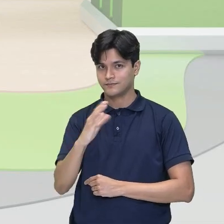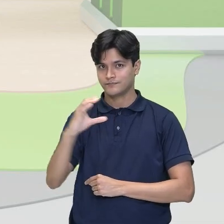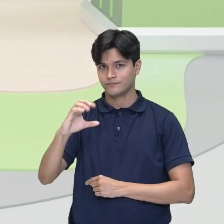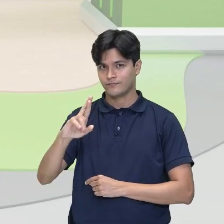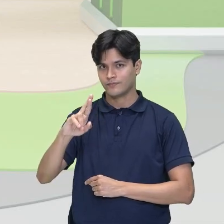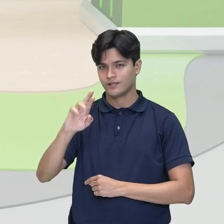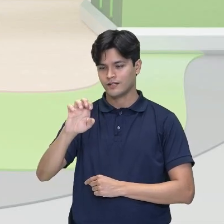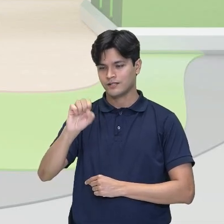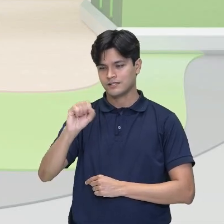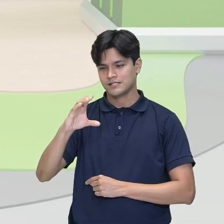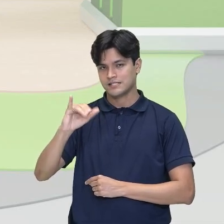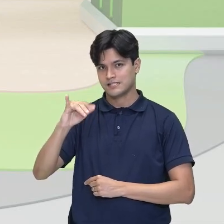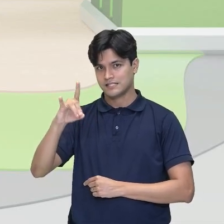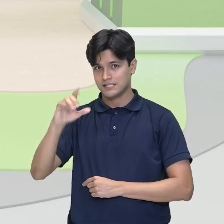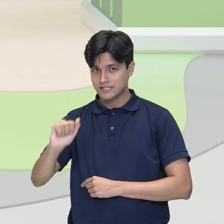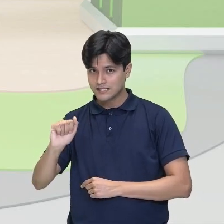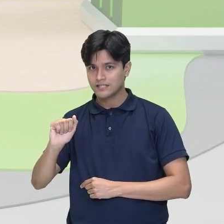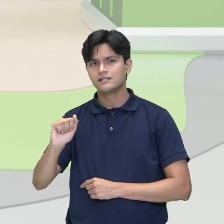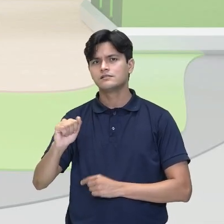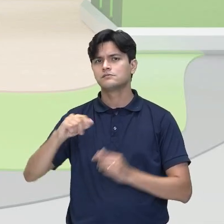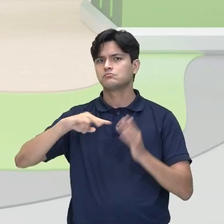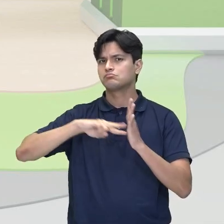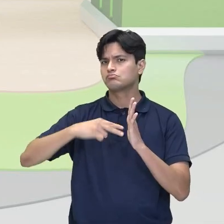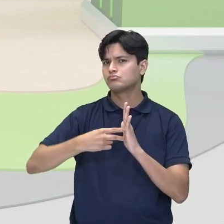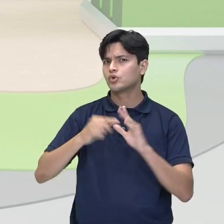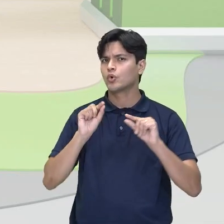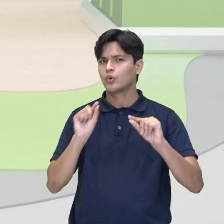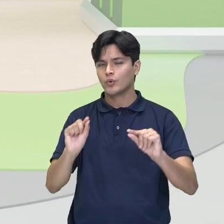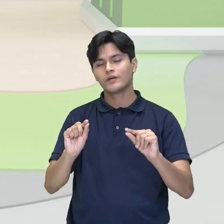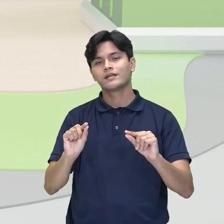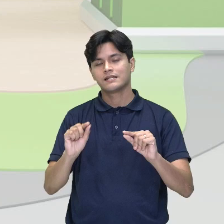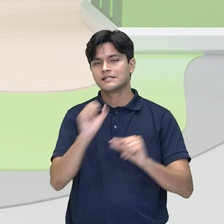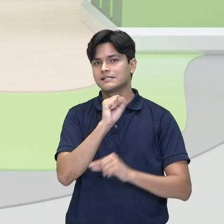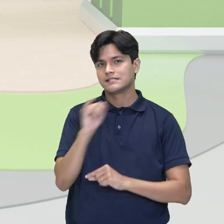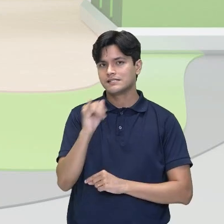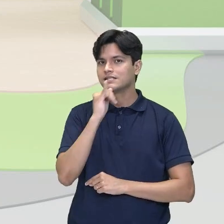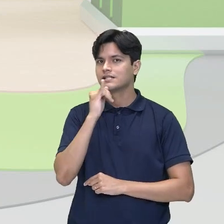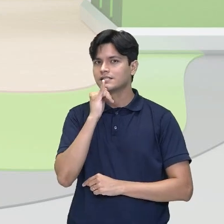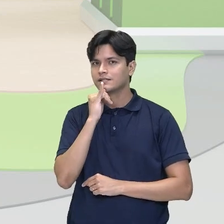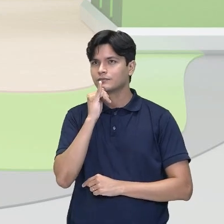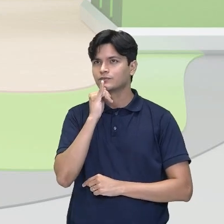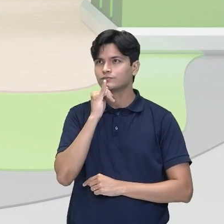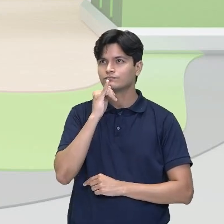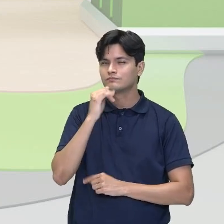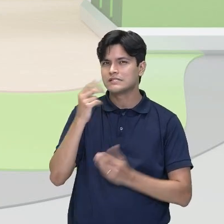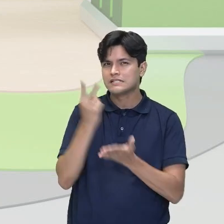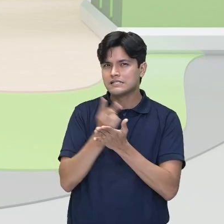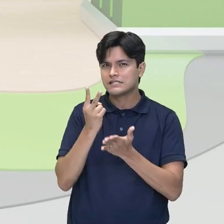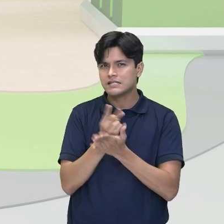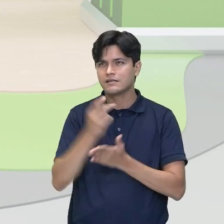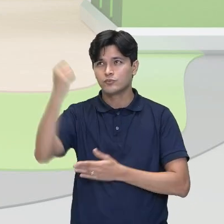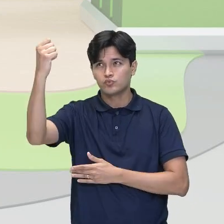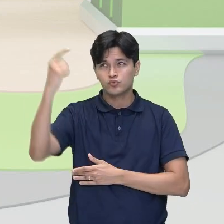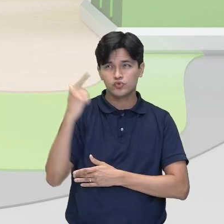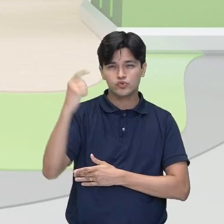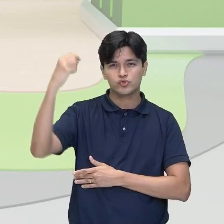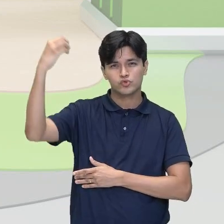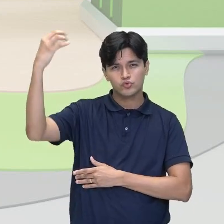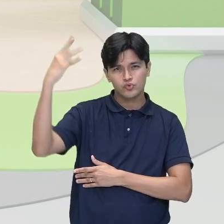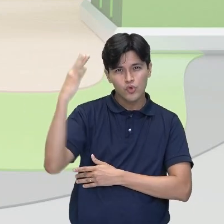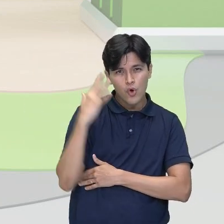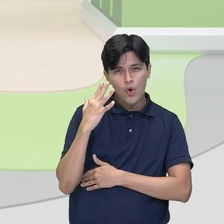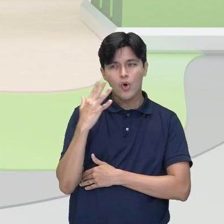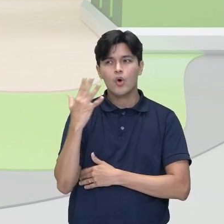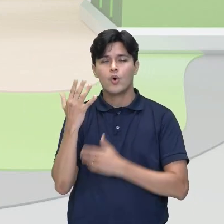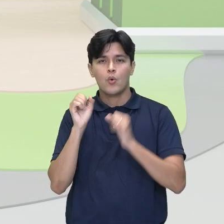a carne crescida é devido à exposição à radiação solar, que causa o quê?